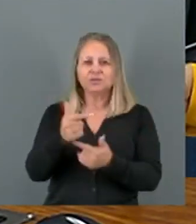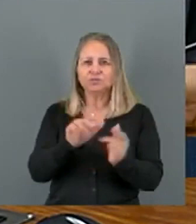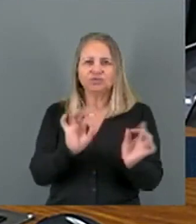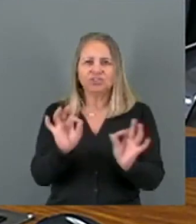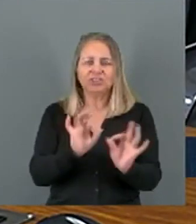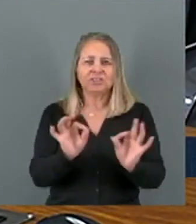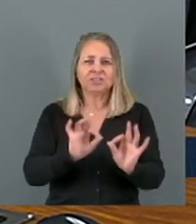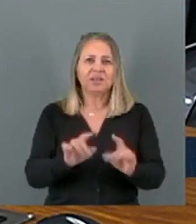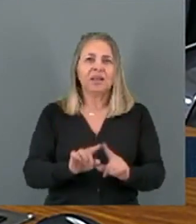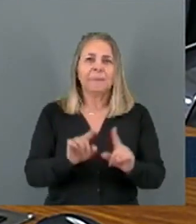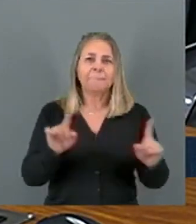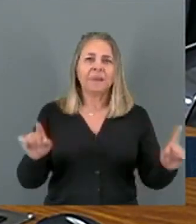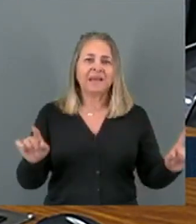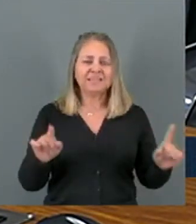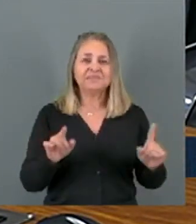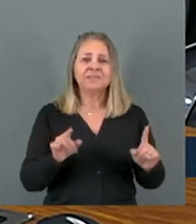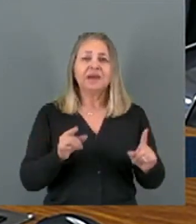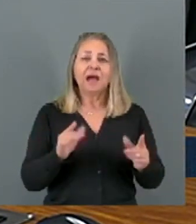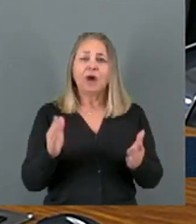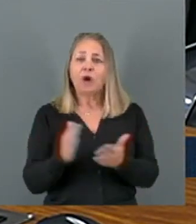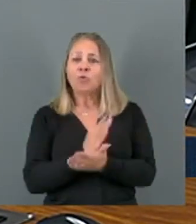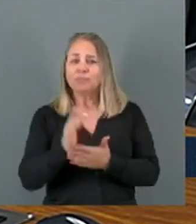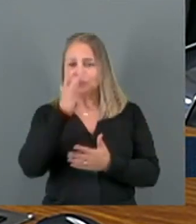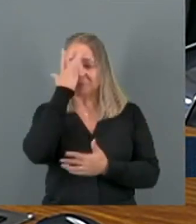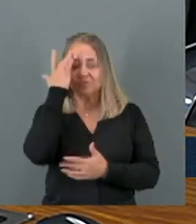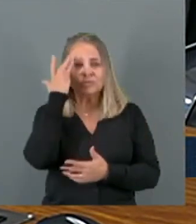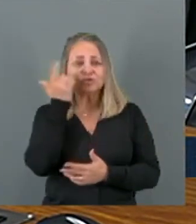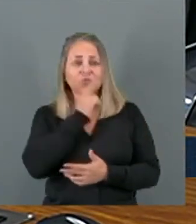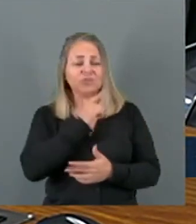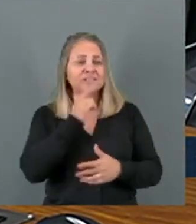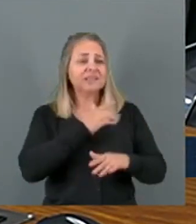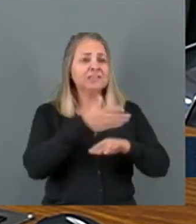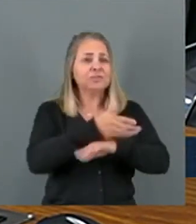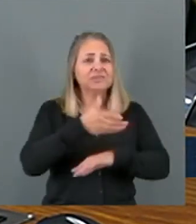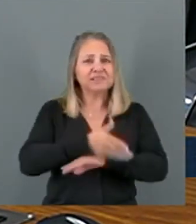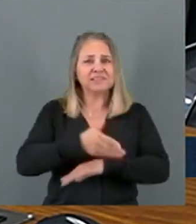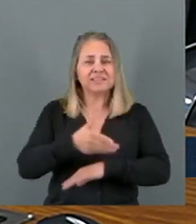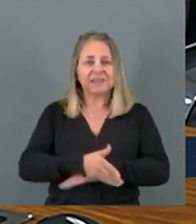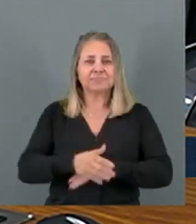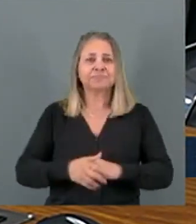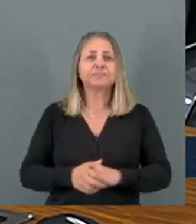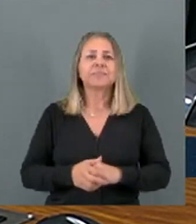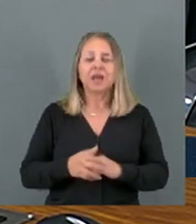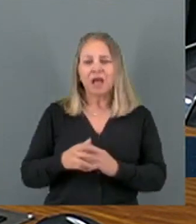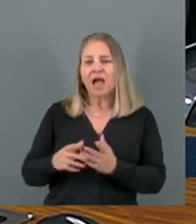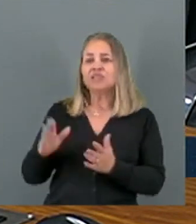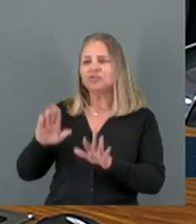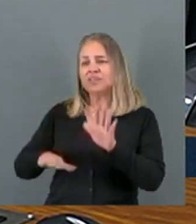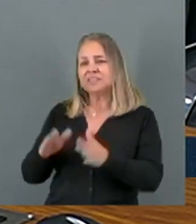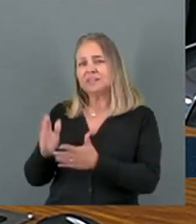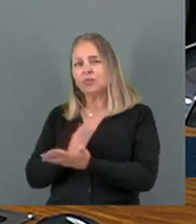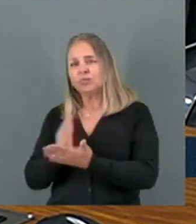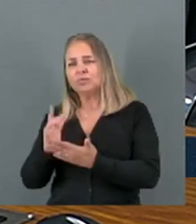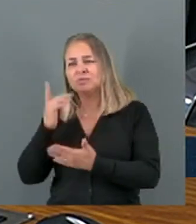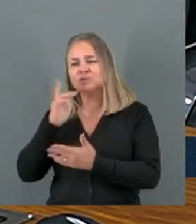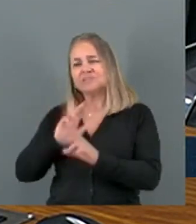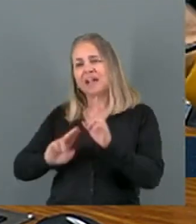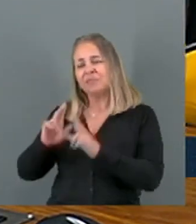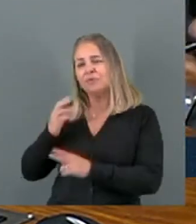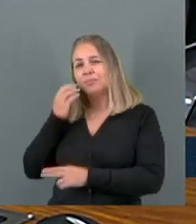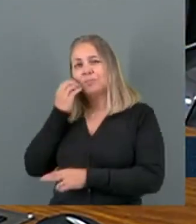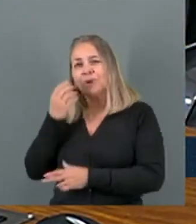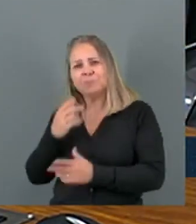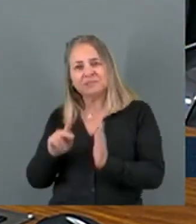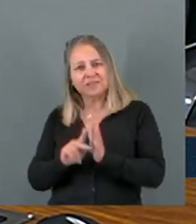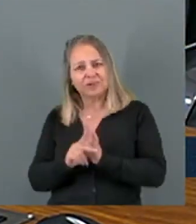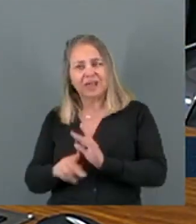não ficou acessível, principalmente para a parcela do SUS. Eu via muitos colegas levando o próprio celular para tentar fazer teleatendimento com alguns pacientes, mas às vezes o